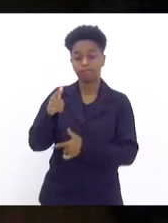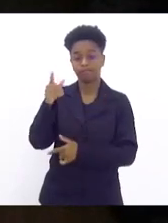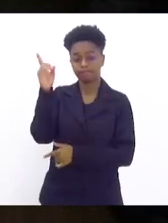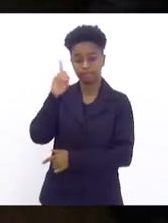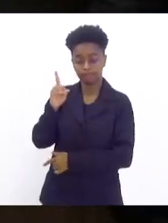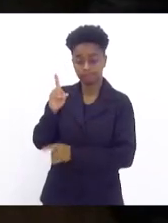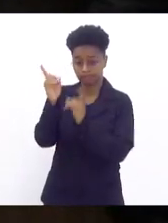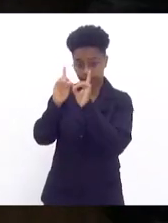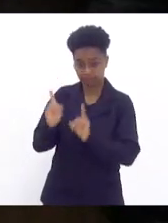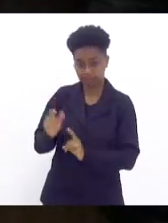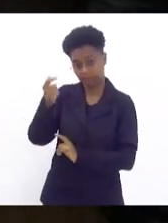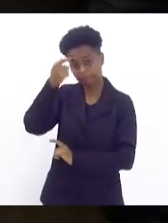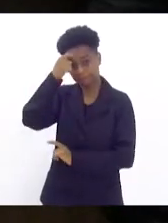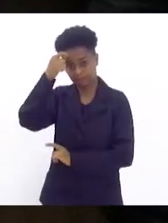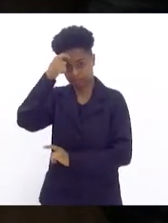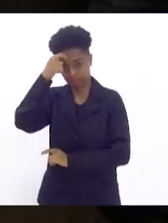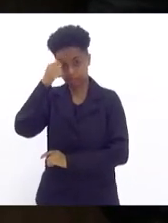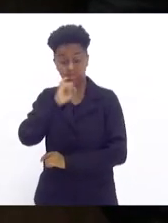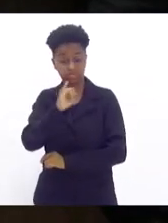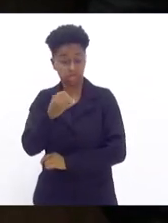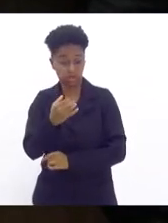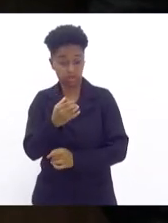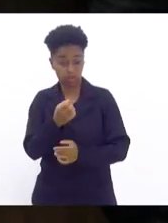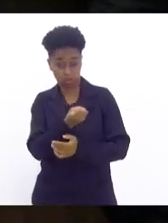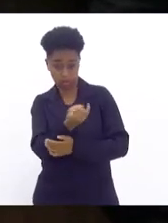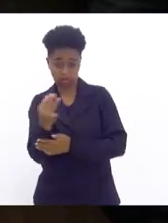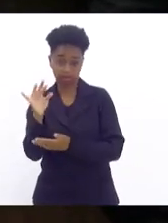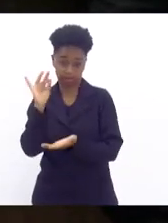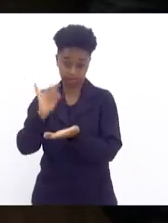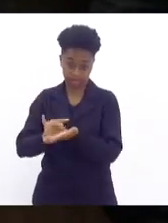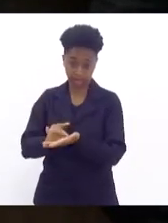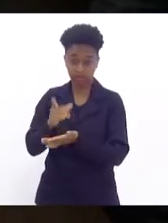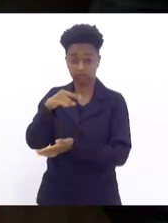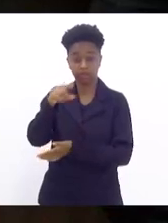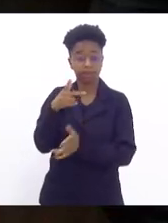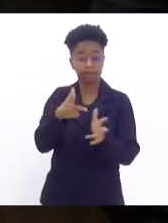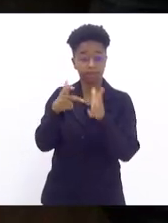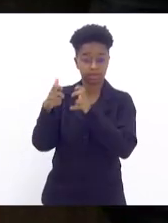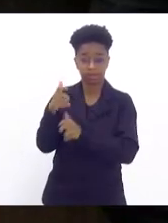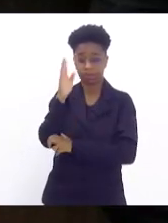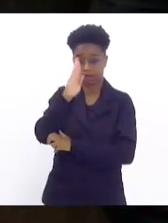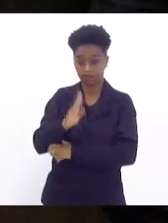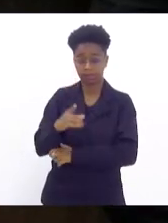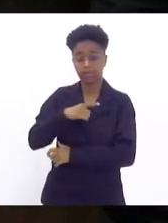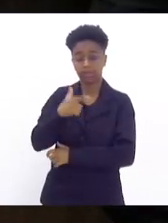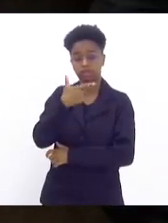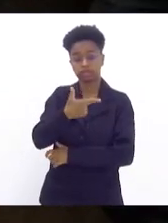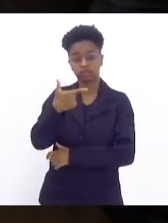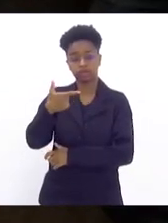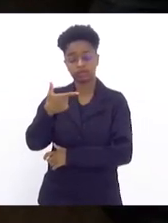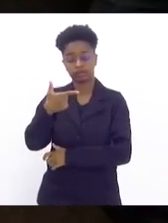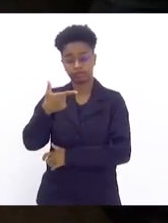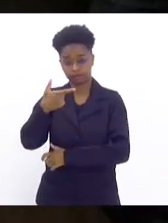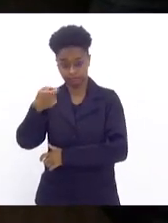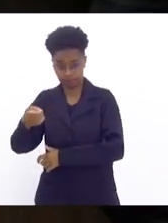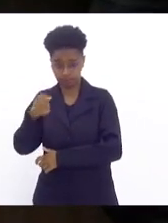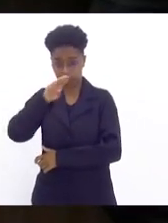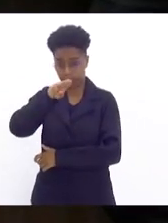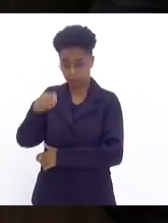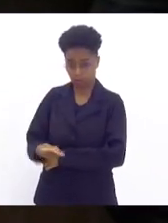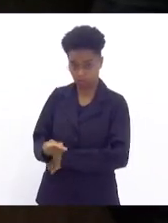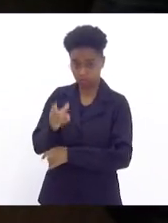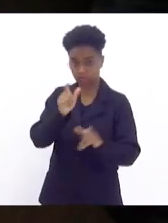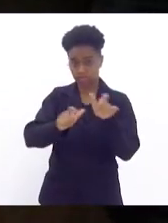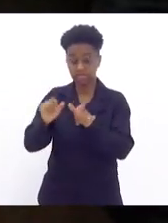se esse número é verdadeiro e você pega o Brasil com 220 milhões de habitantes se pegar